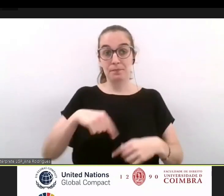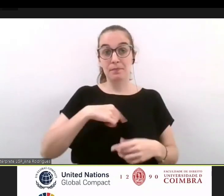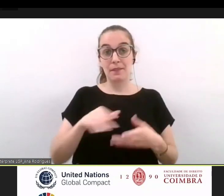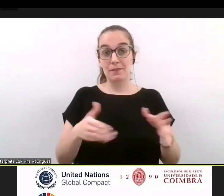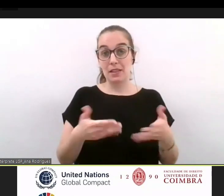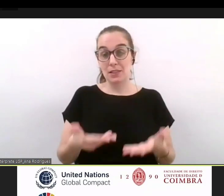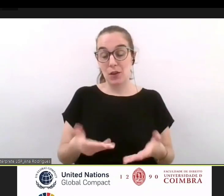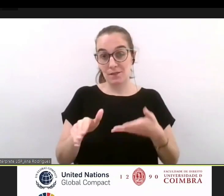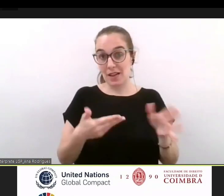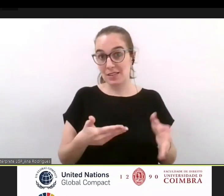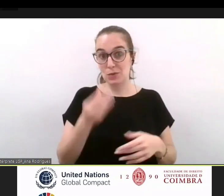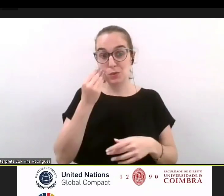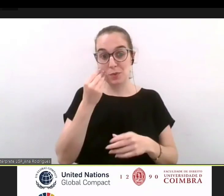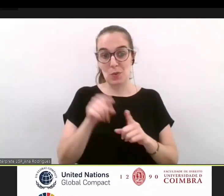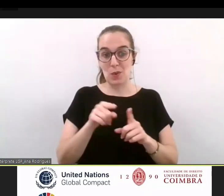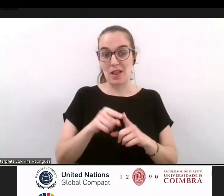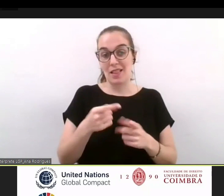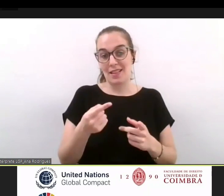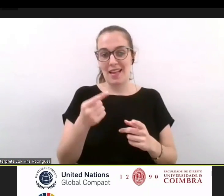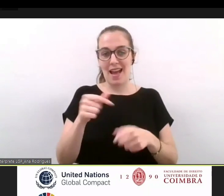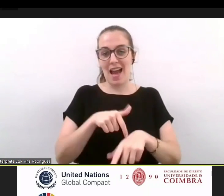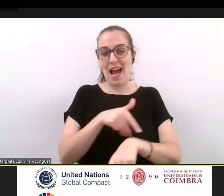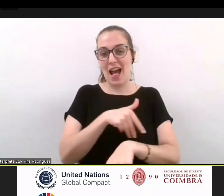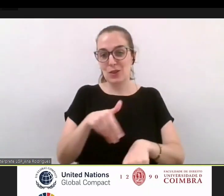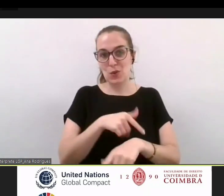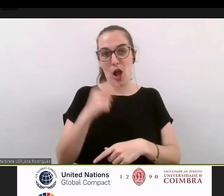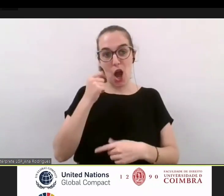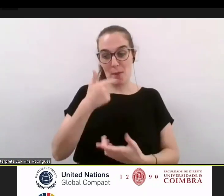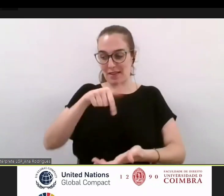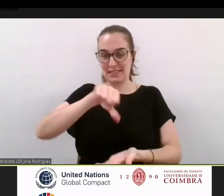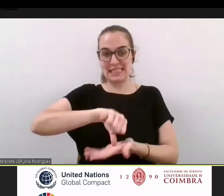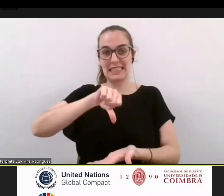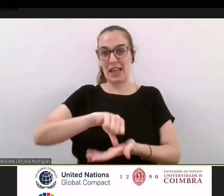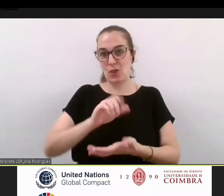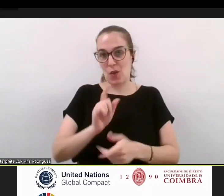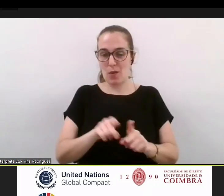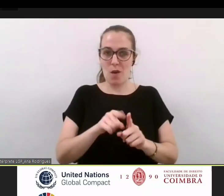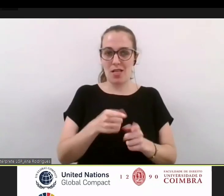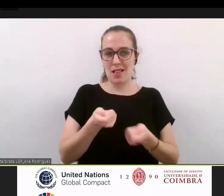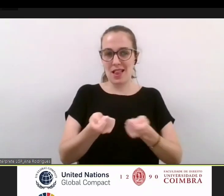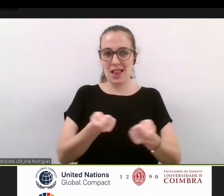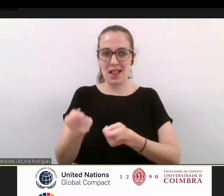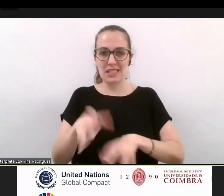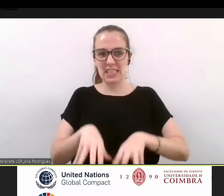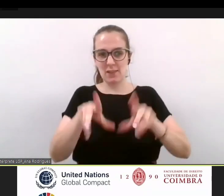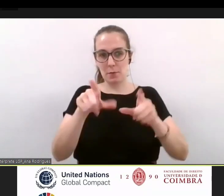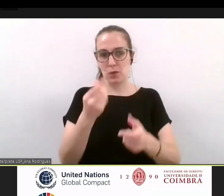agora se chamar-se do antropoceno, uma época em que o homem marca de facto o desenvolvimento do nosso planeta e temos um